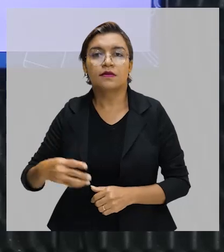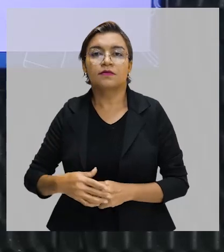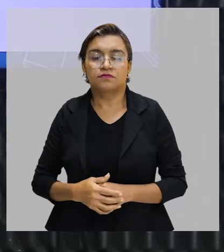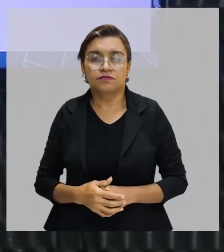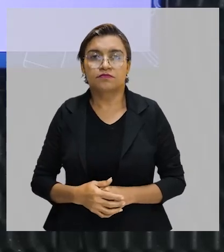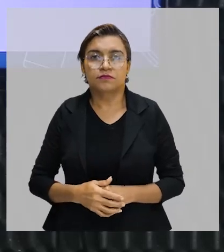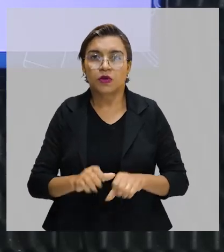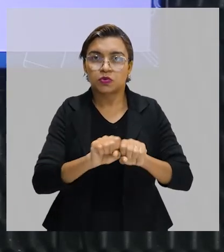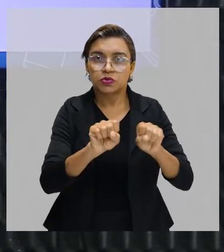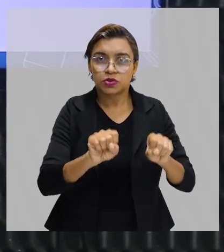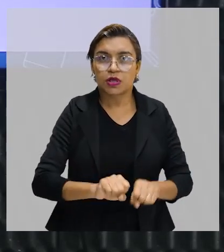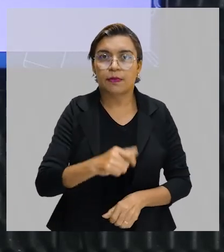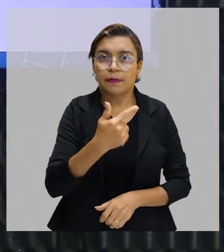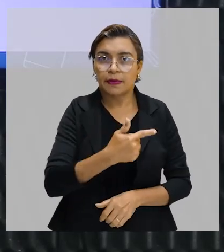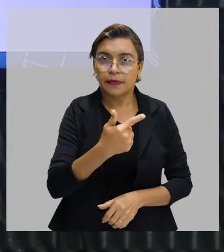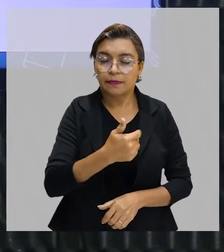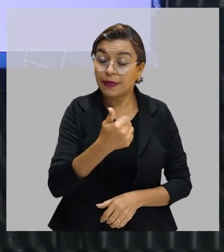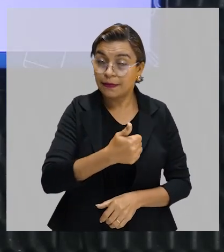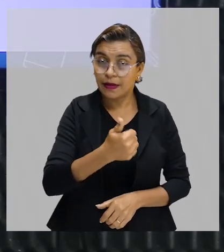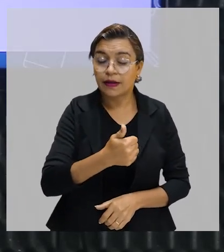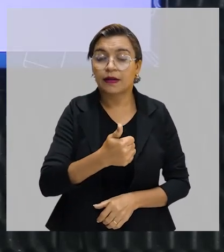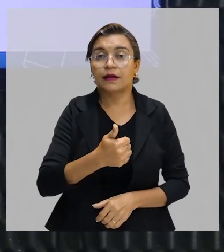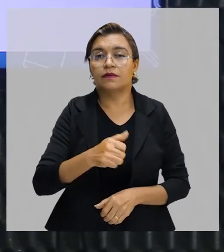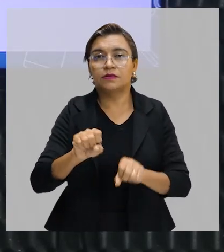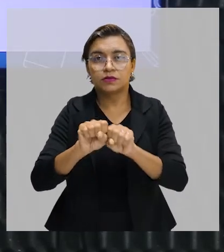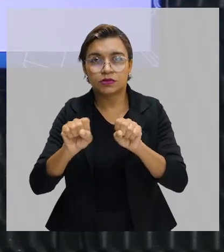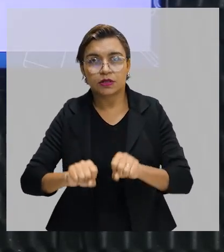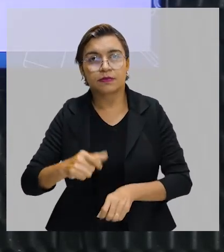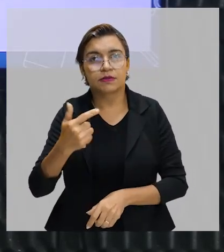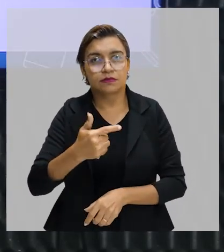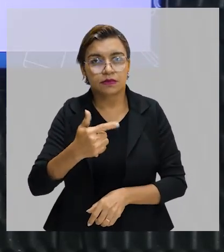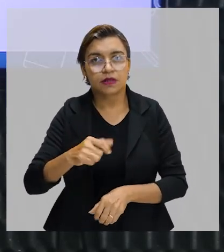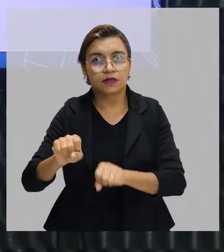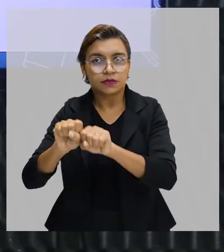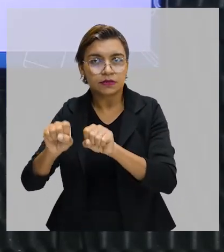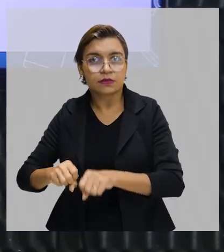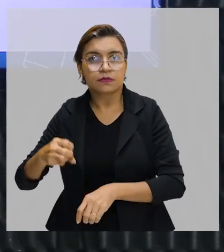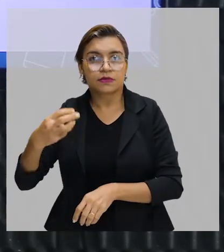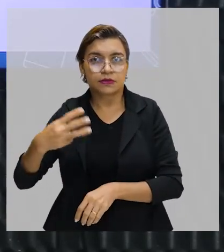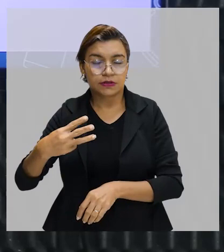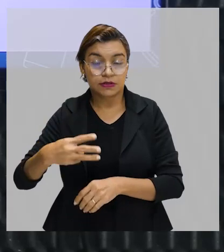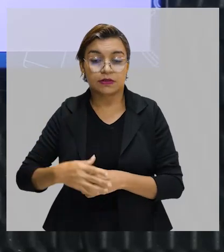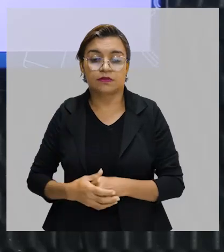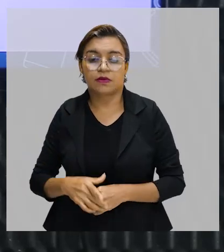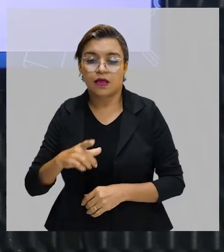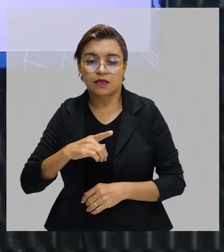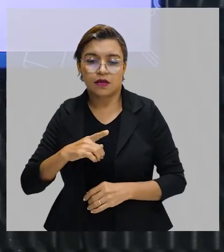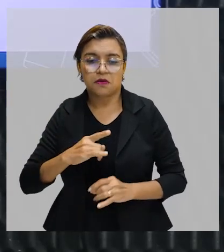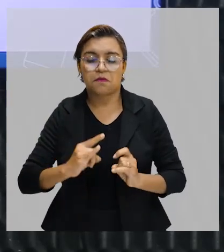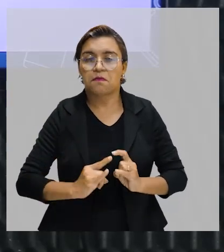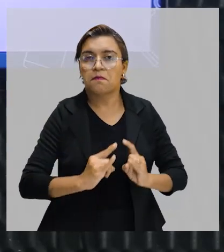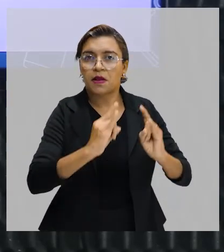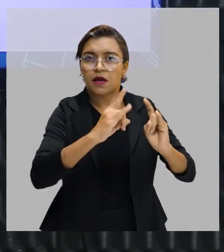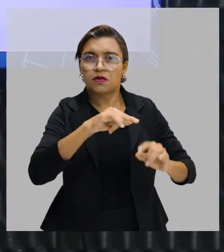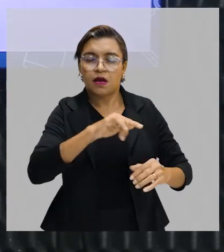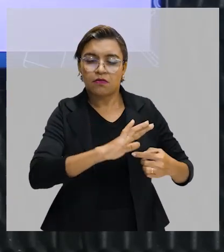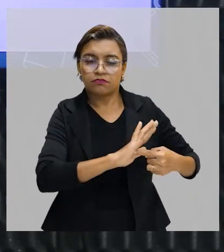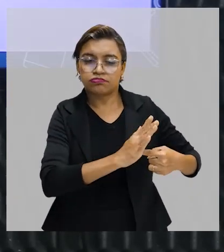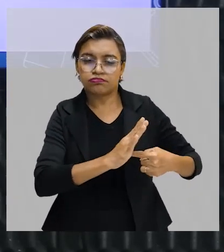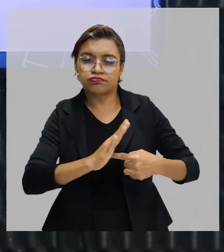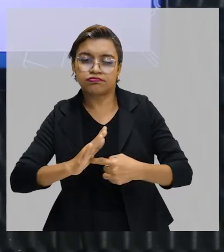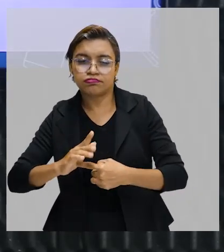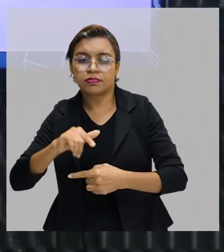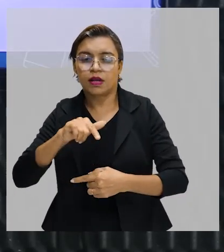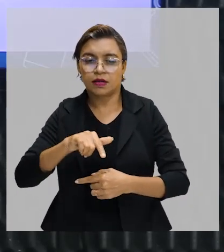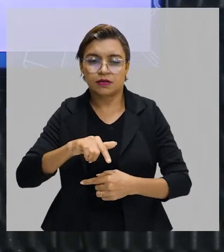é que já é ali a parte do resfriamento. Então tem um prédio do reator, onde acontece toda a situação,